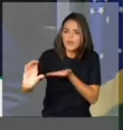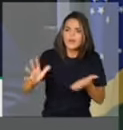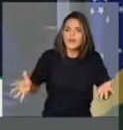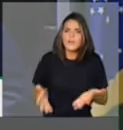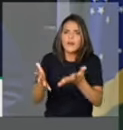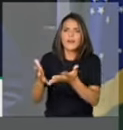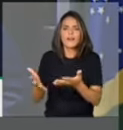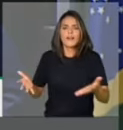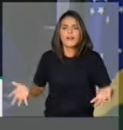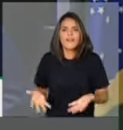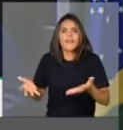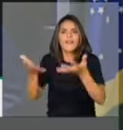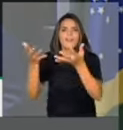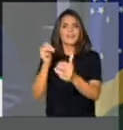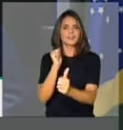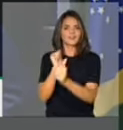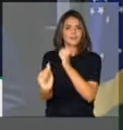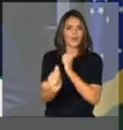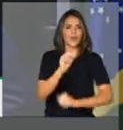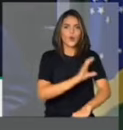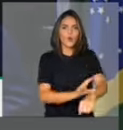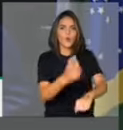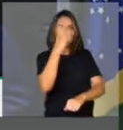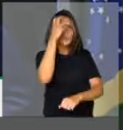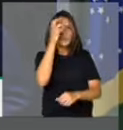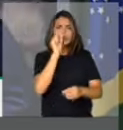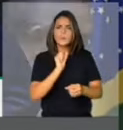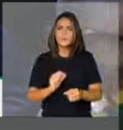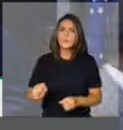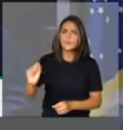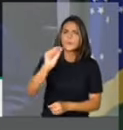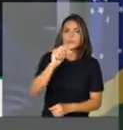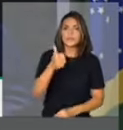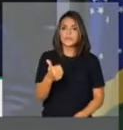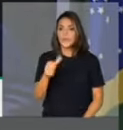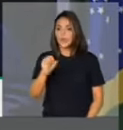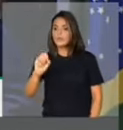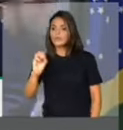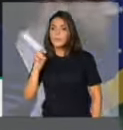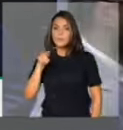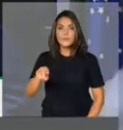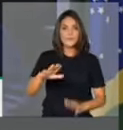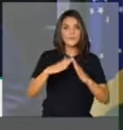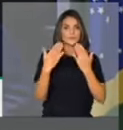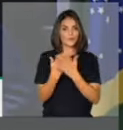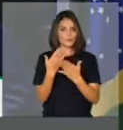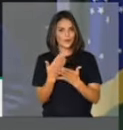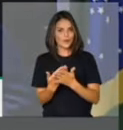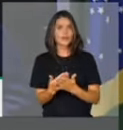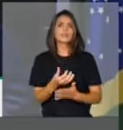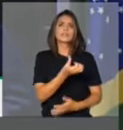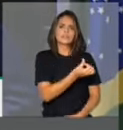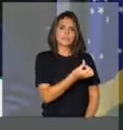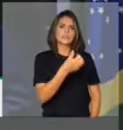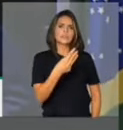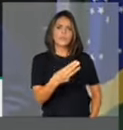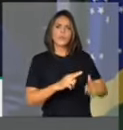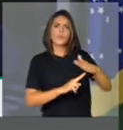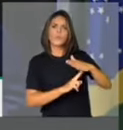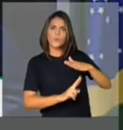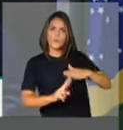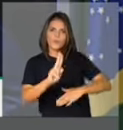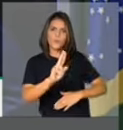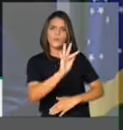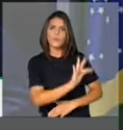e da cultura nas 180 mil escolas públicas do nosso país. Temos 63 universidades